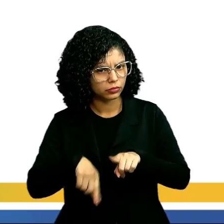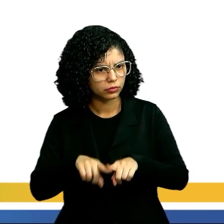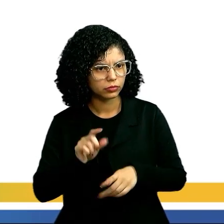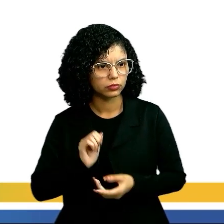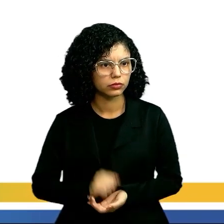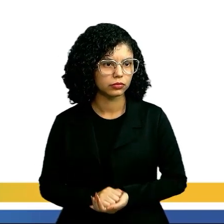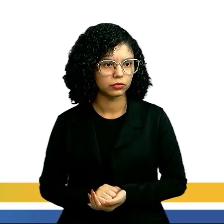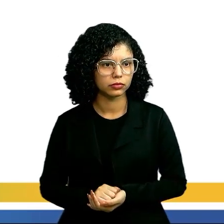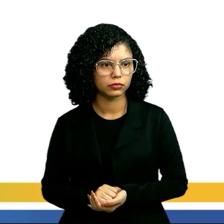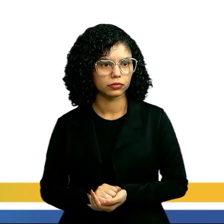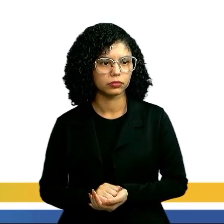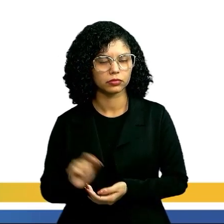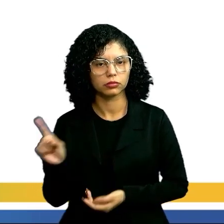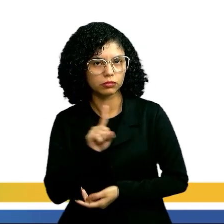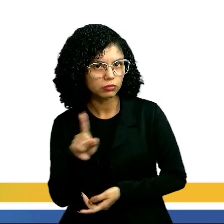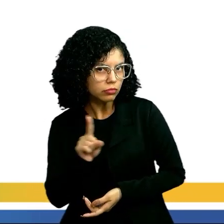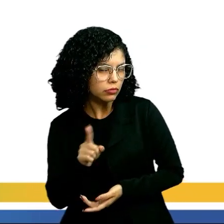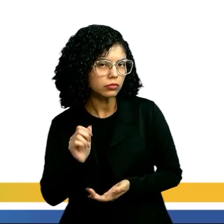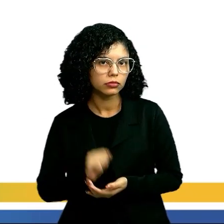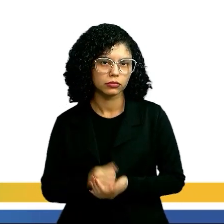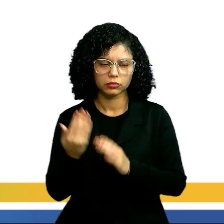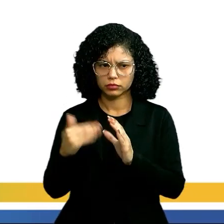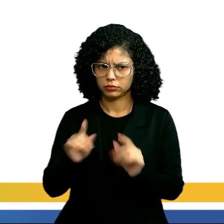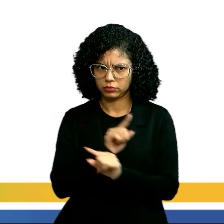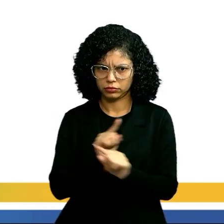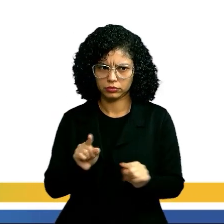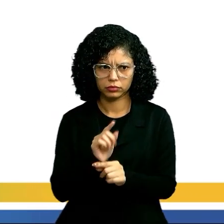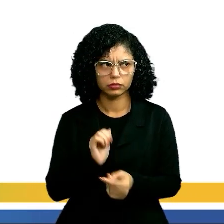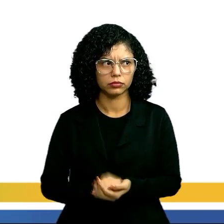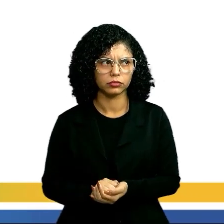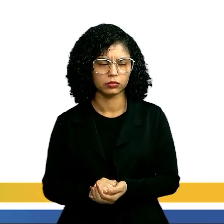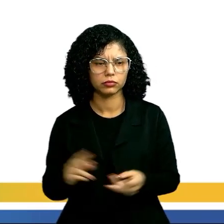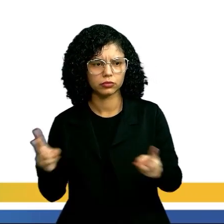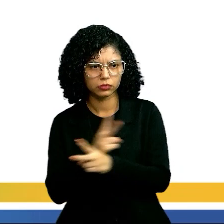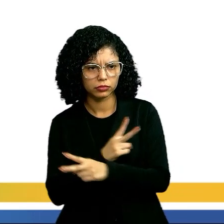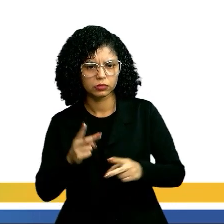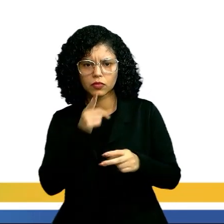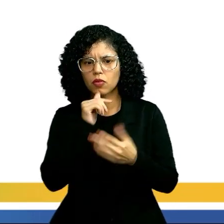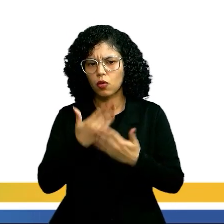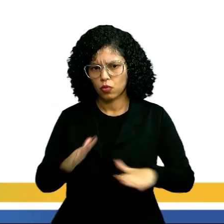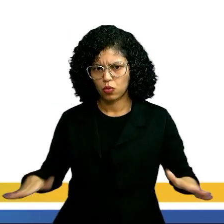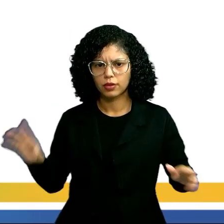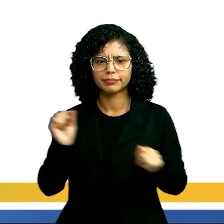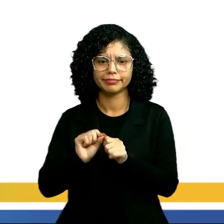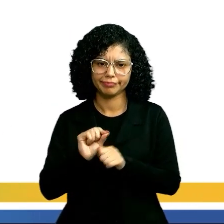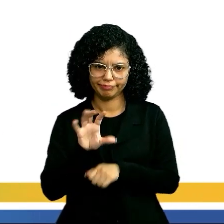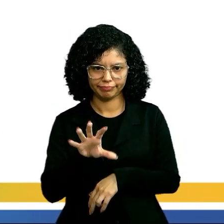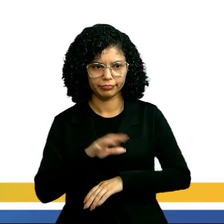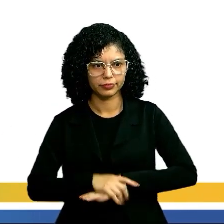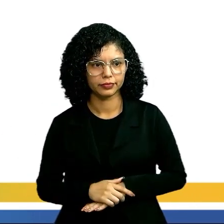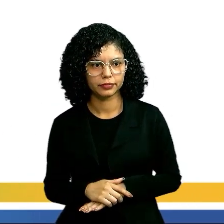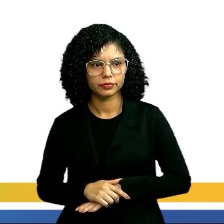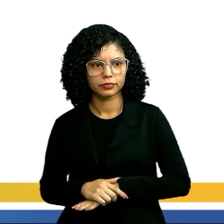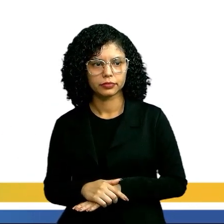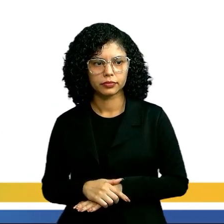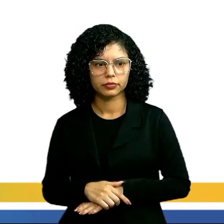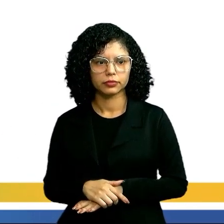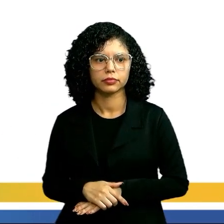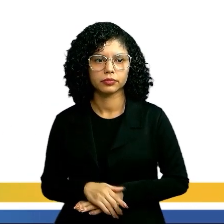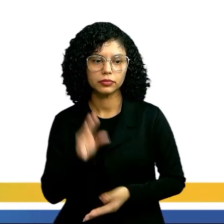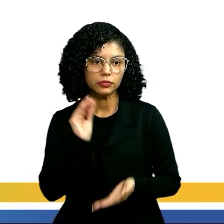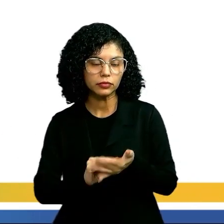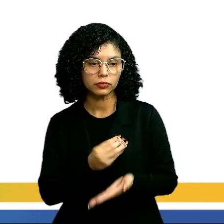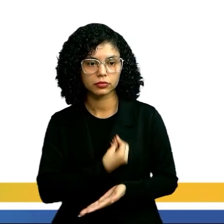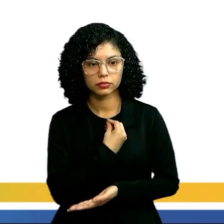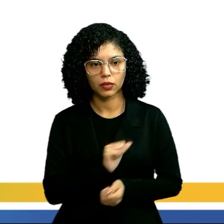materiais plásticos? Não, transporte não. O vento, as correntes marítimas já estão fazendo isso. Da